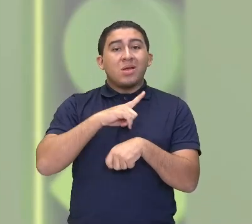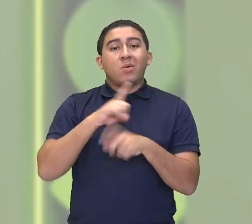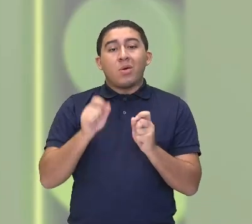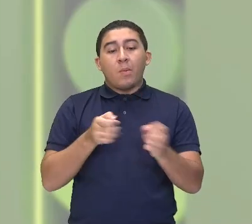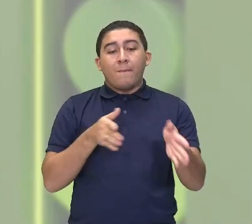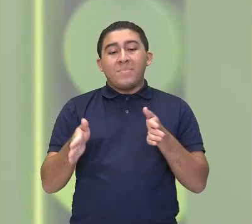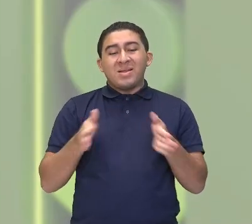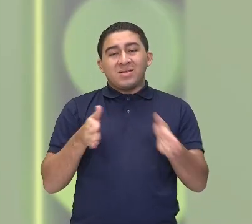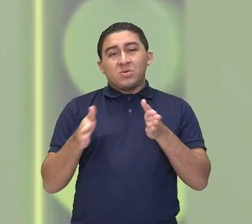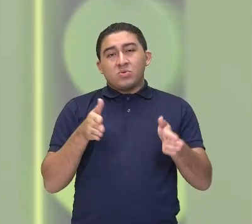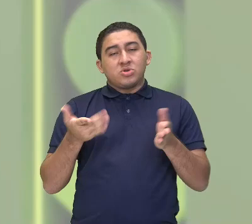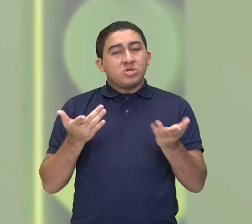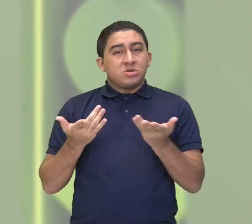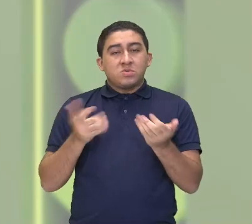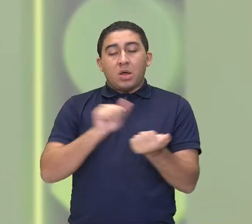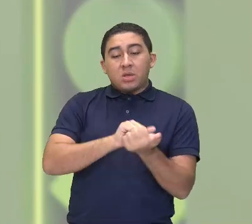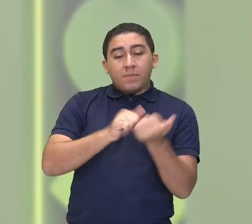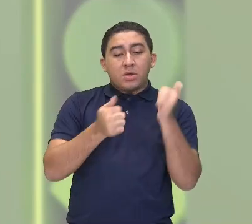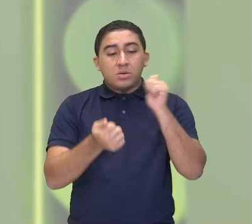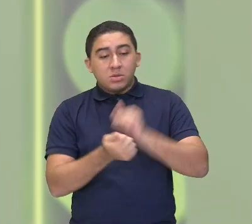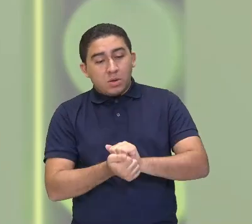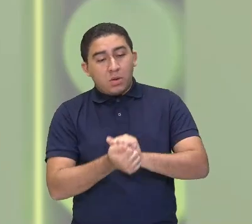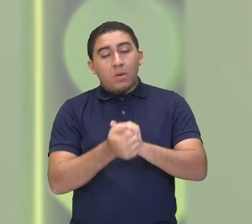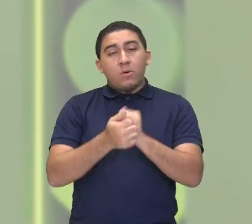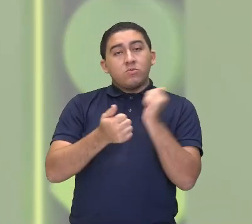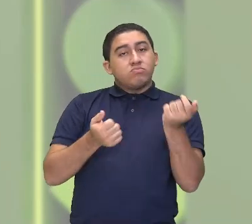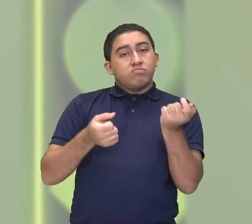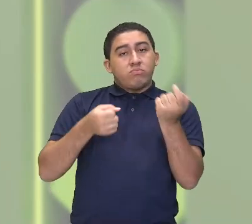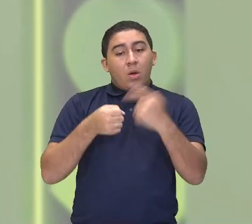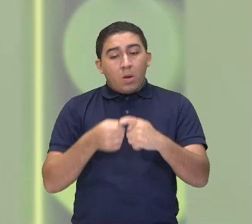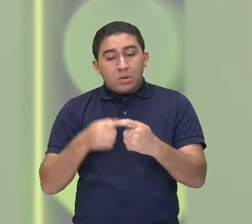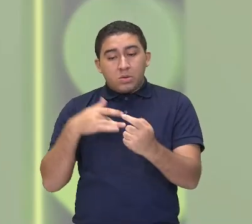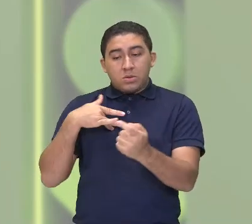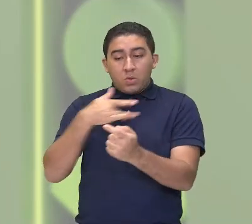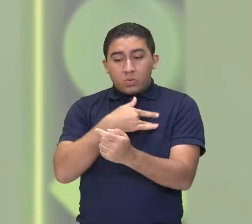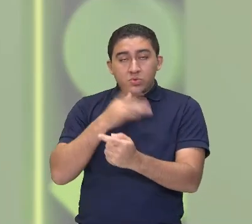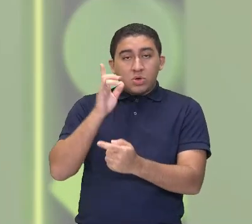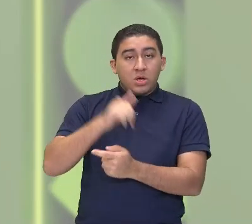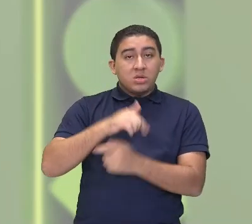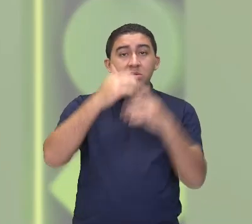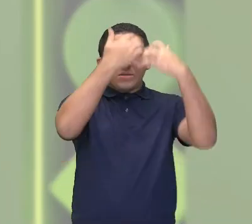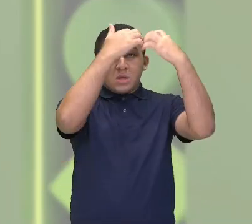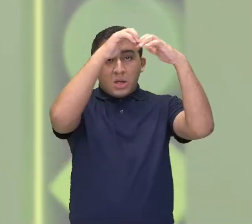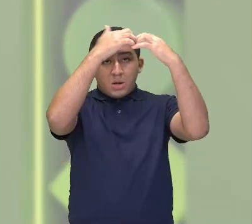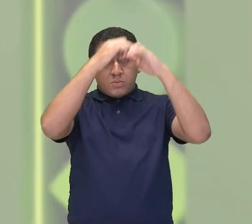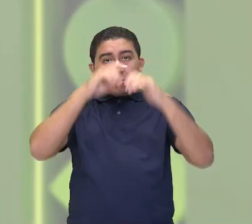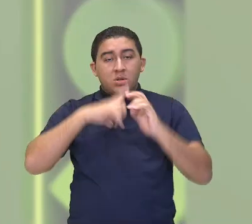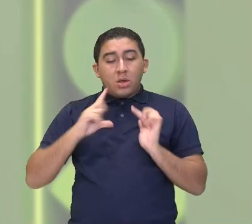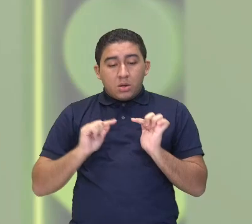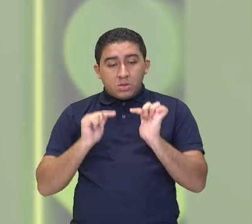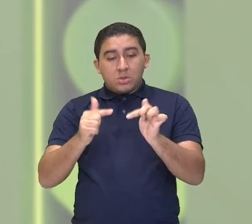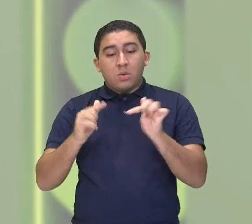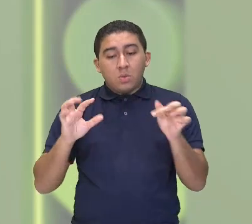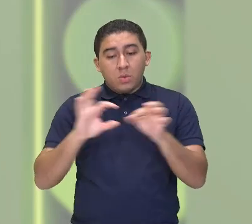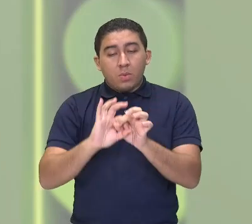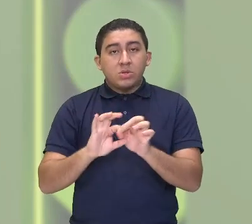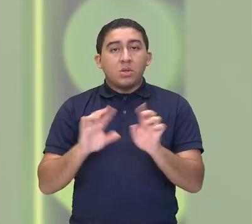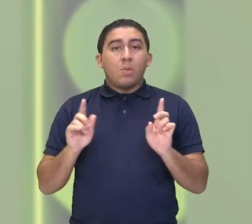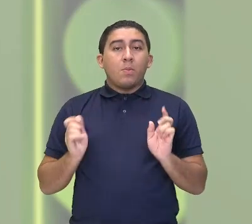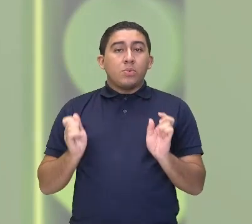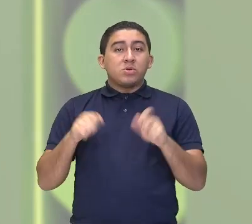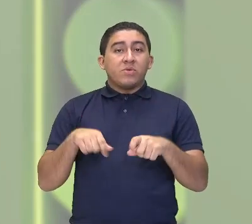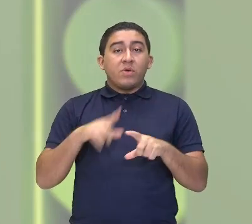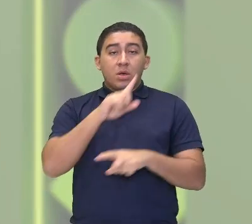de readaptação, né, de recuperação, e essa plasticidade neural é que vai atuar nesse momento, né, fazendo com que o